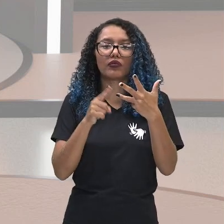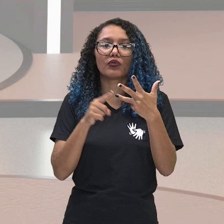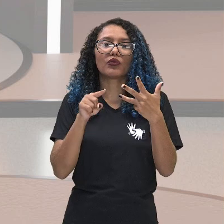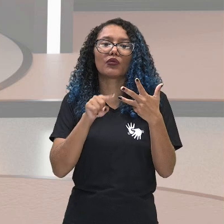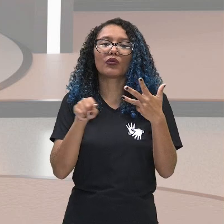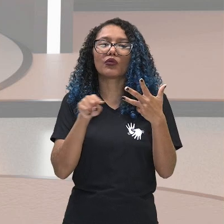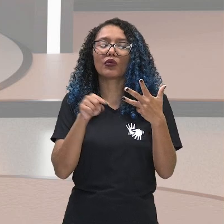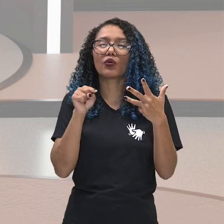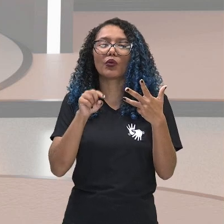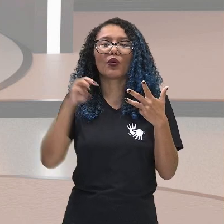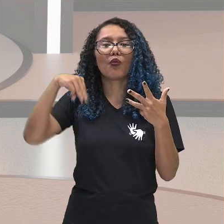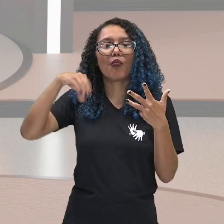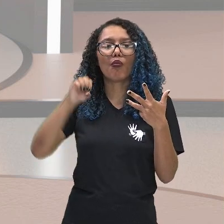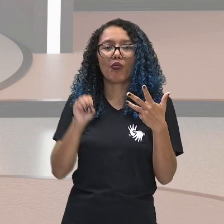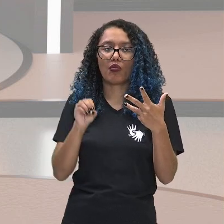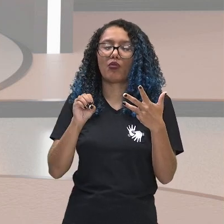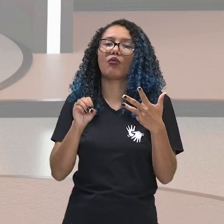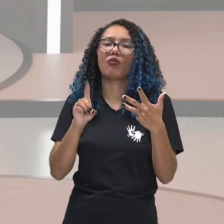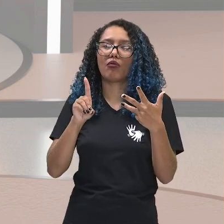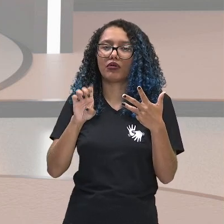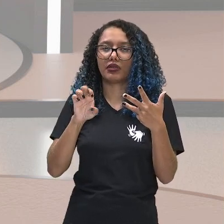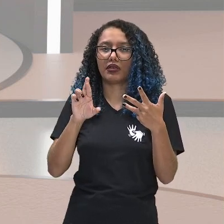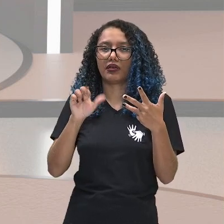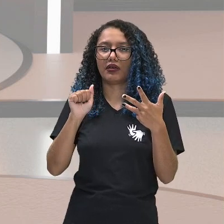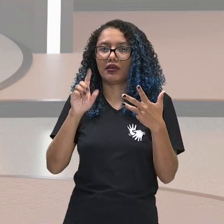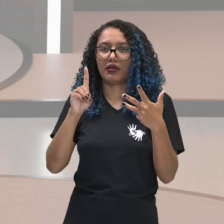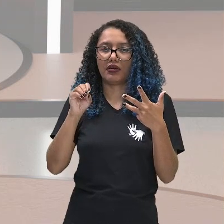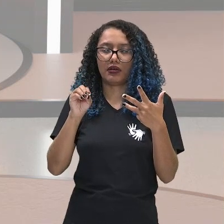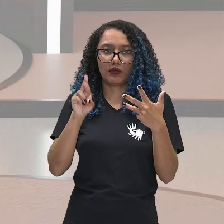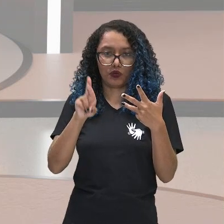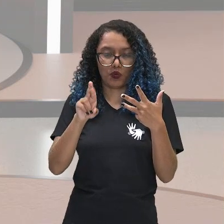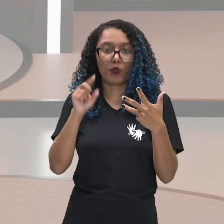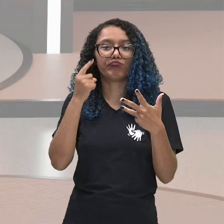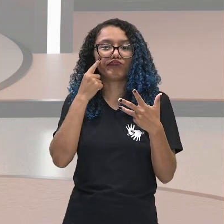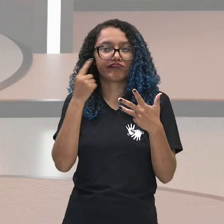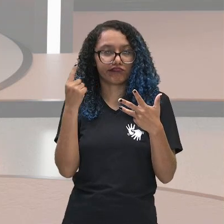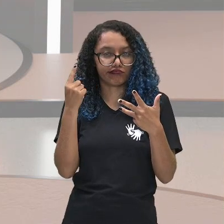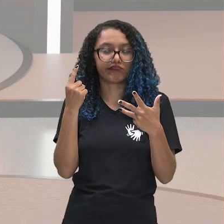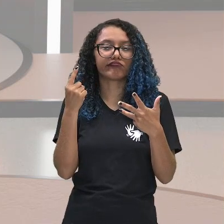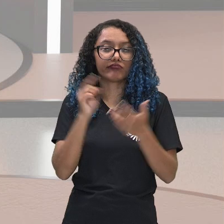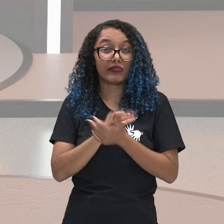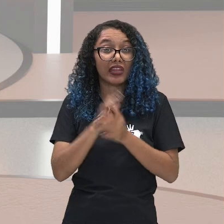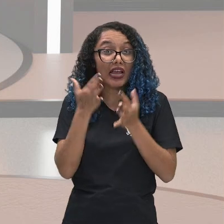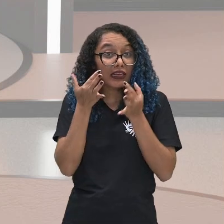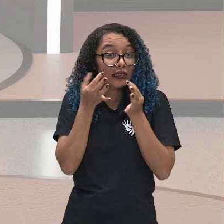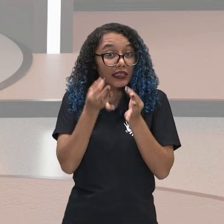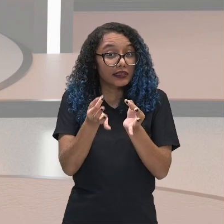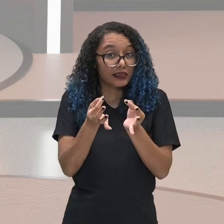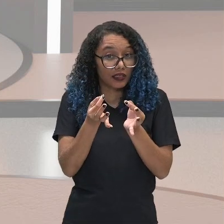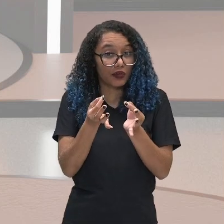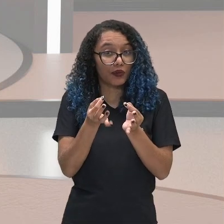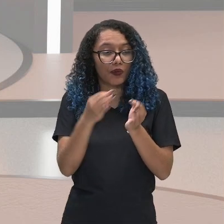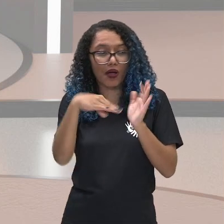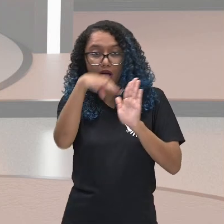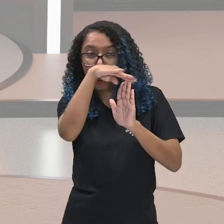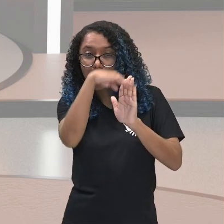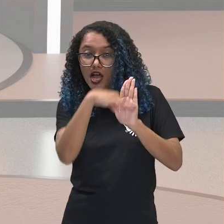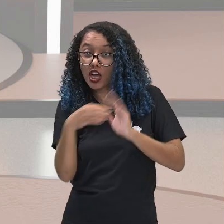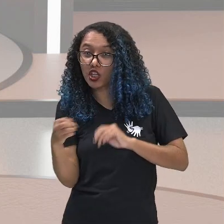quarto poder, que é o poder moderador. Preste atenção, então, que especialmente, então, essa Constituição